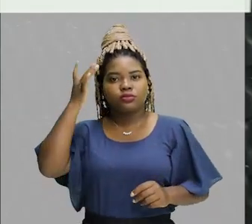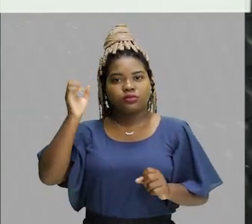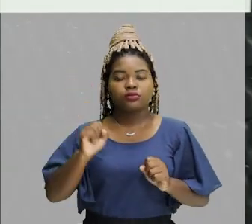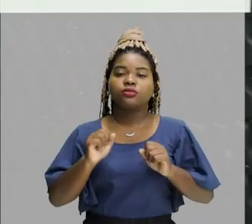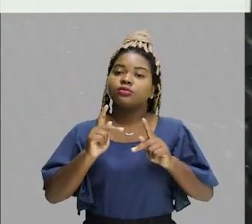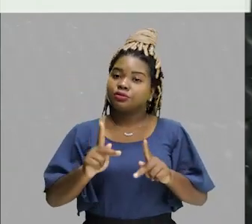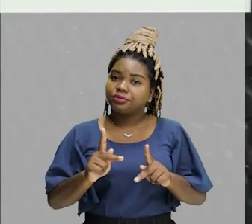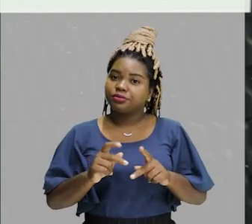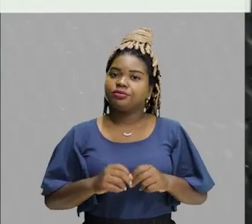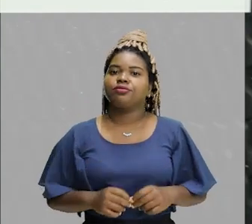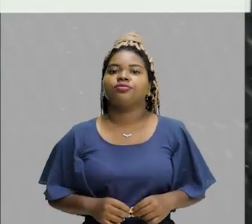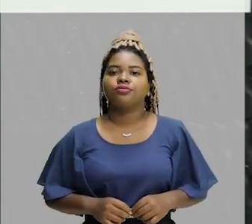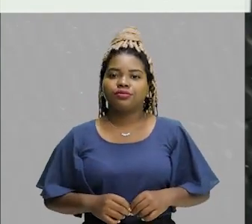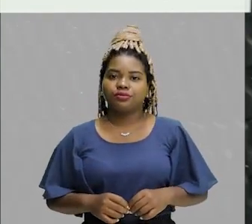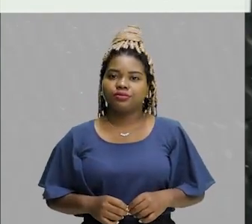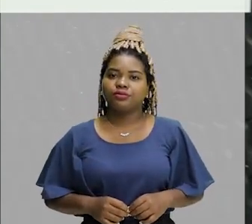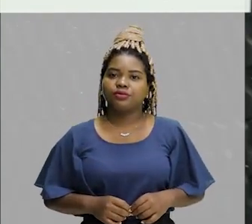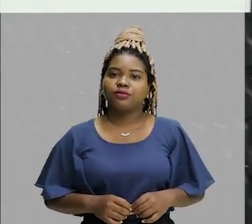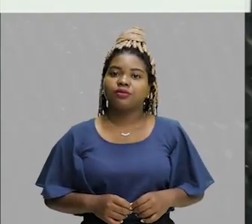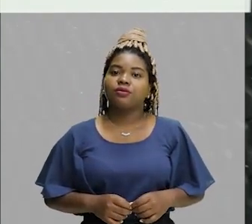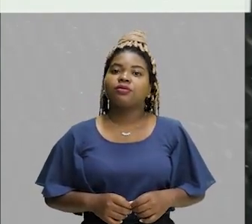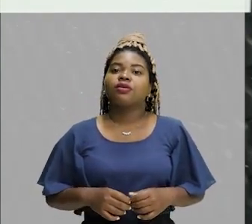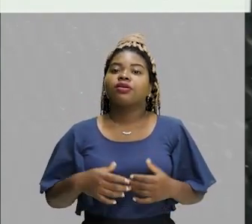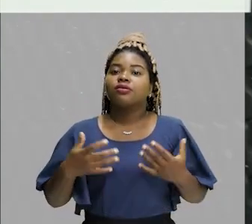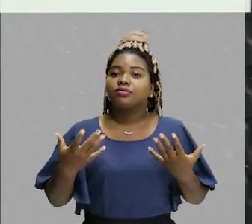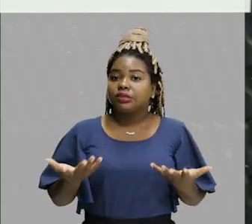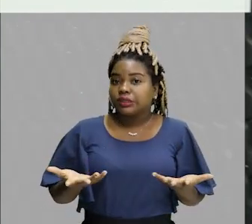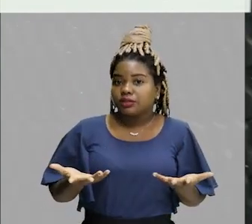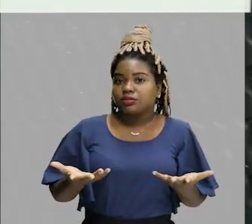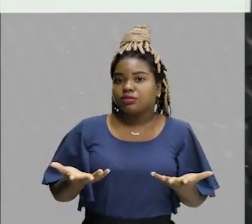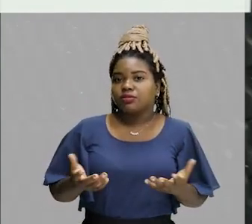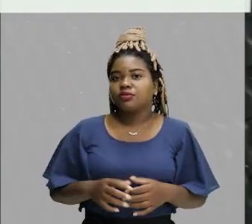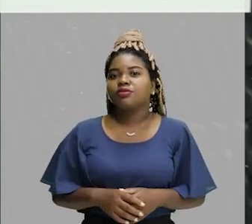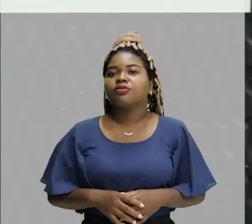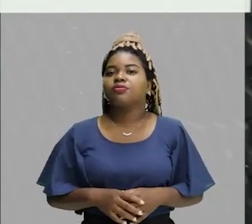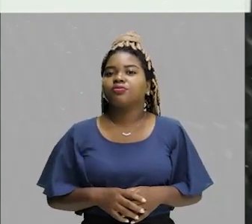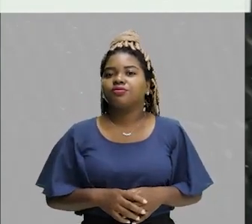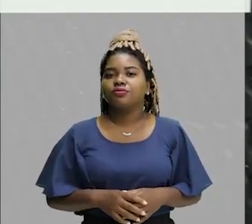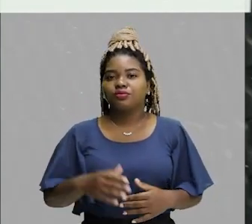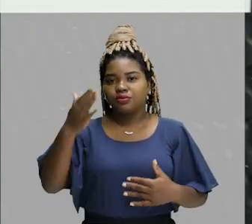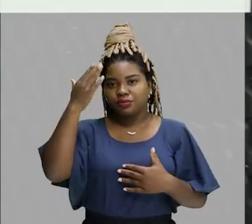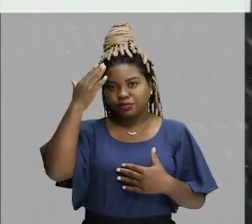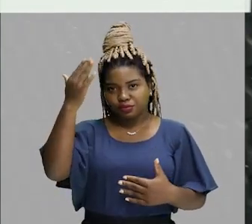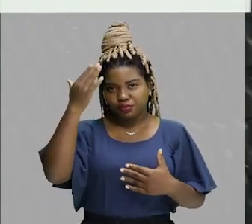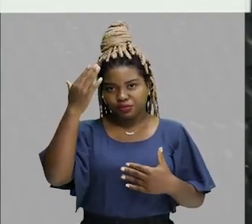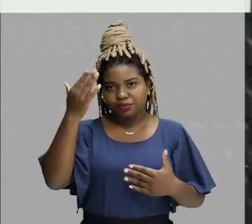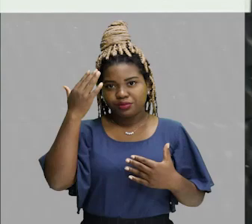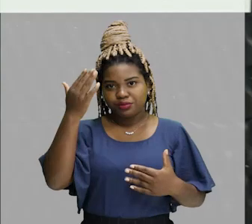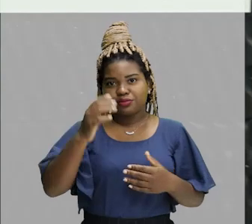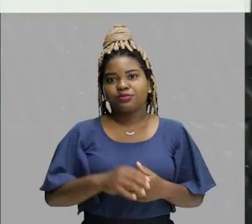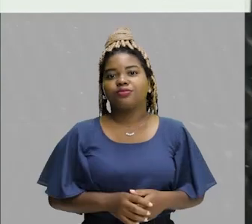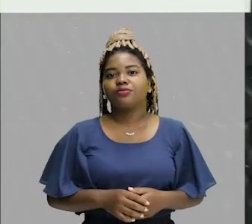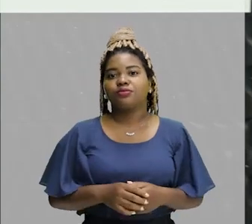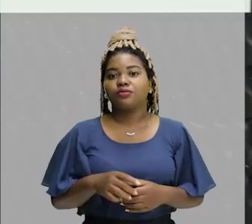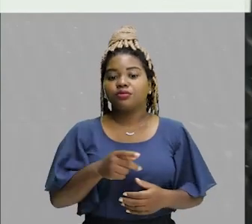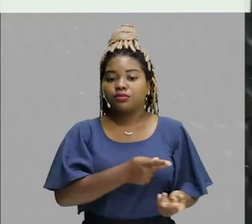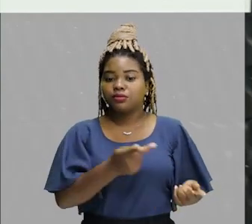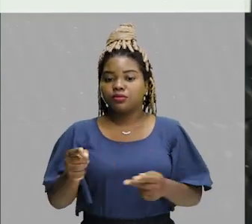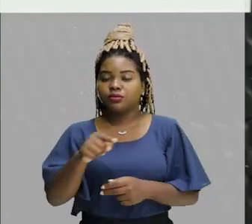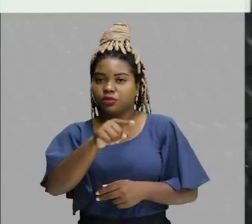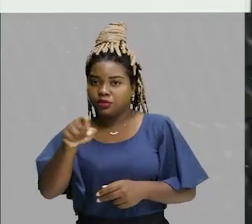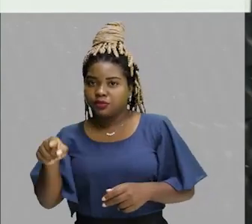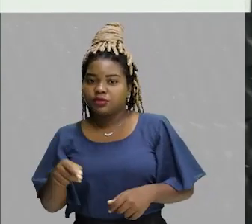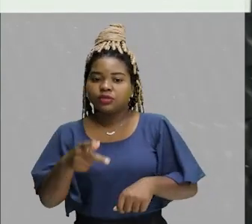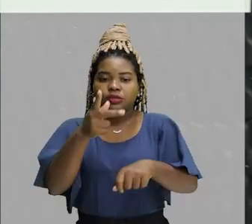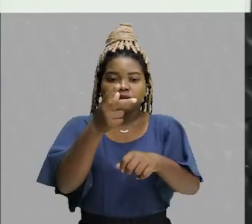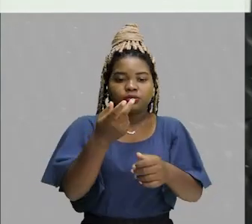Estou aqui para facilitar a vida de vocês, tentando sempre. Então, fica aqui mais uma vez o convite para vocês apreciarem as outras